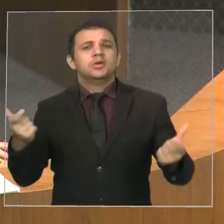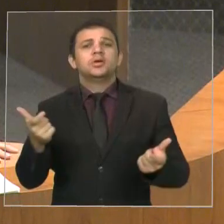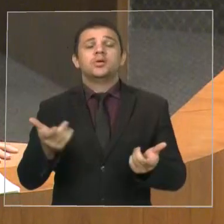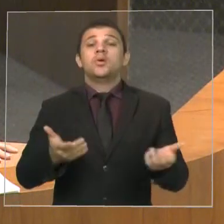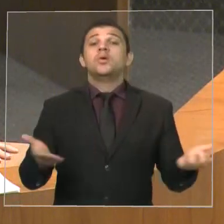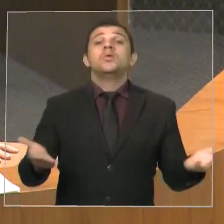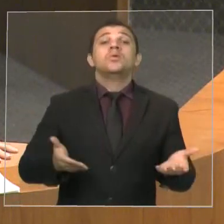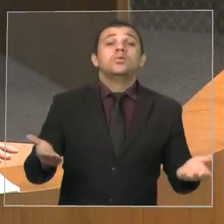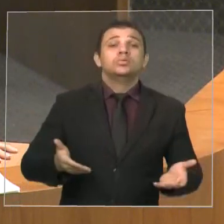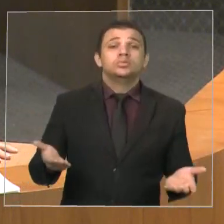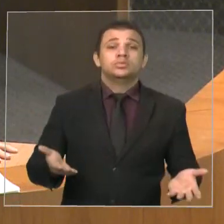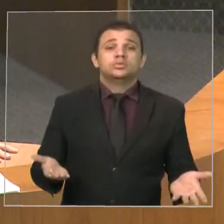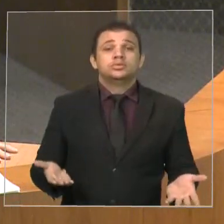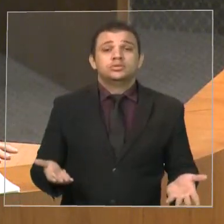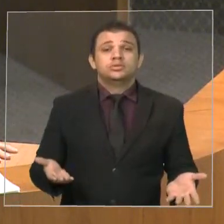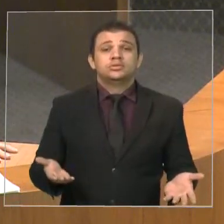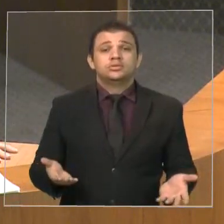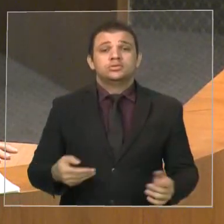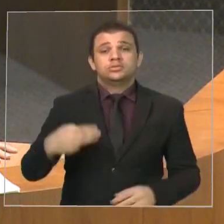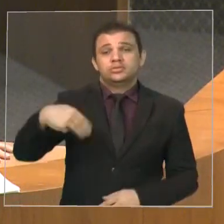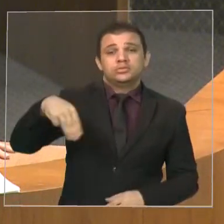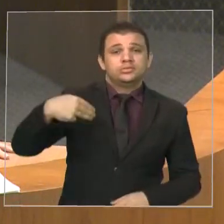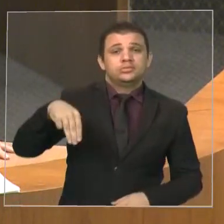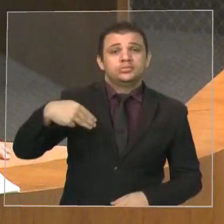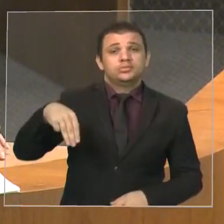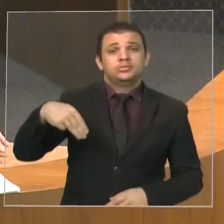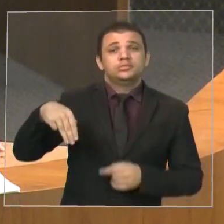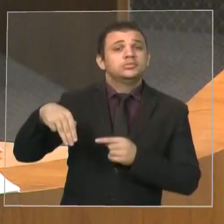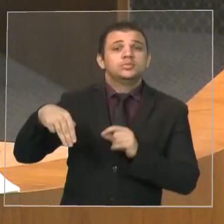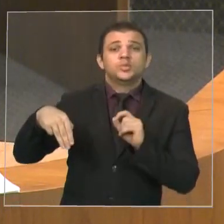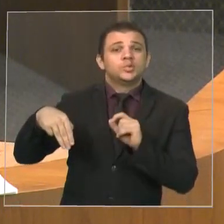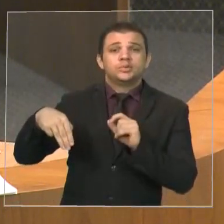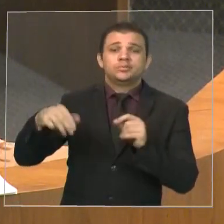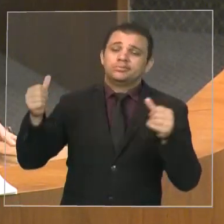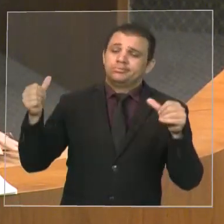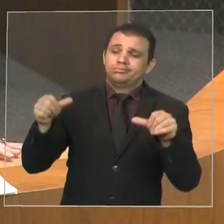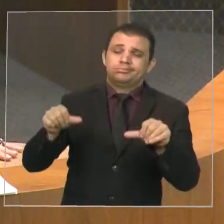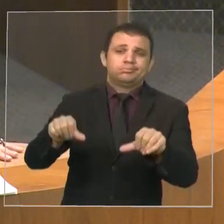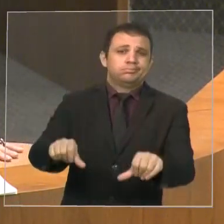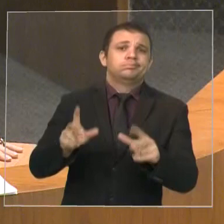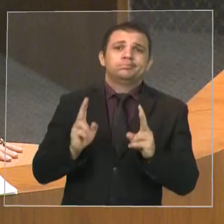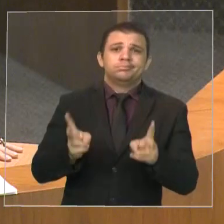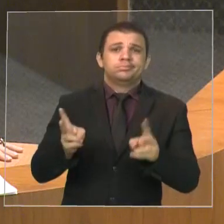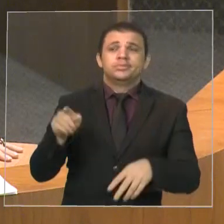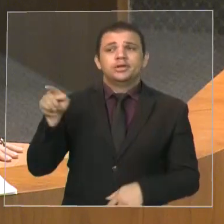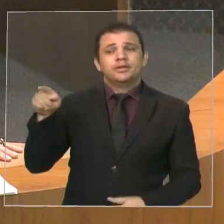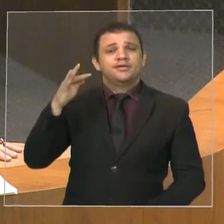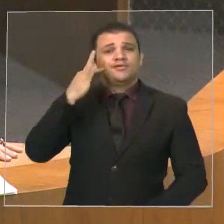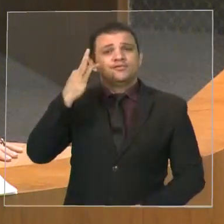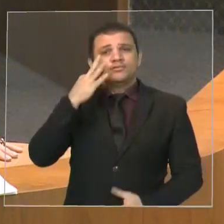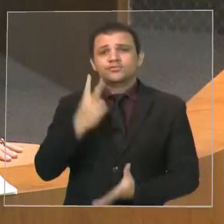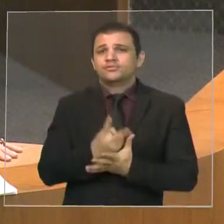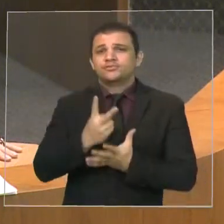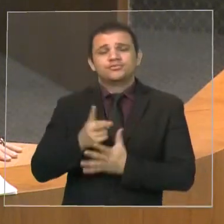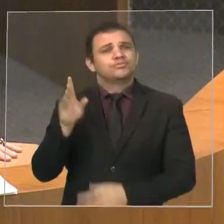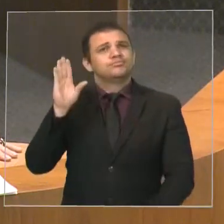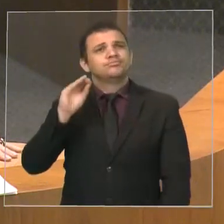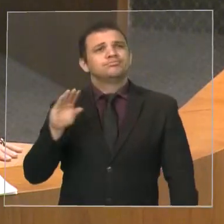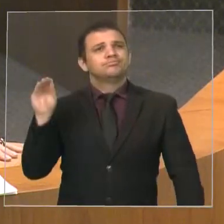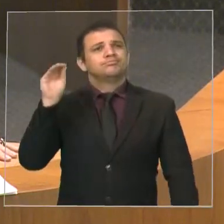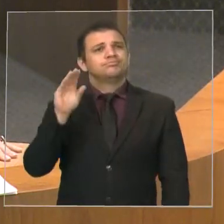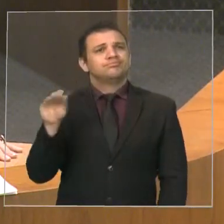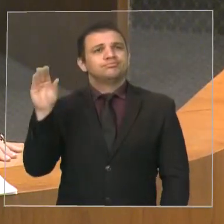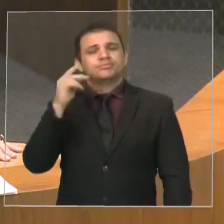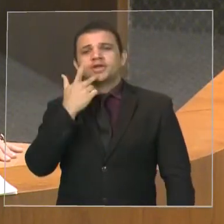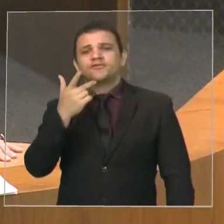Hoje, o Maranhão, deputada Graça Paz, só piora e Flávio Dino continua com essa lenga-lenga de